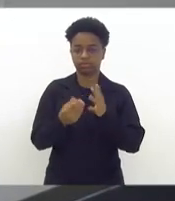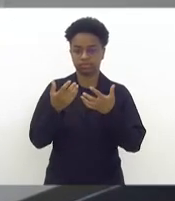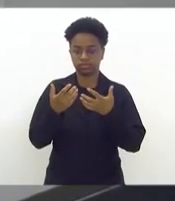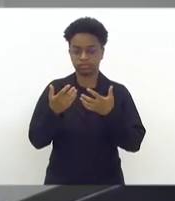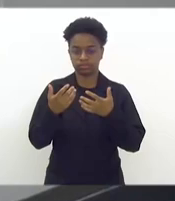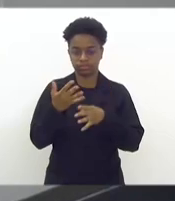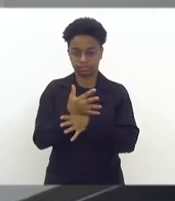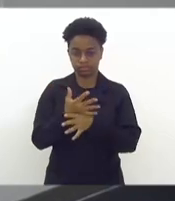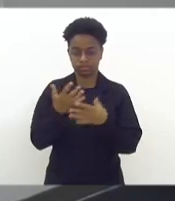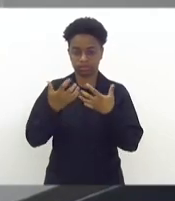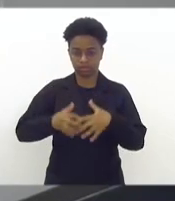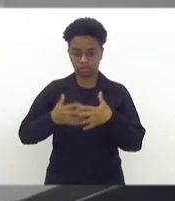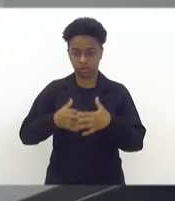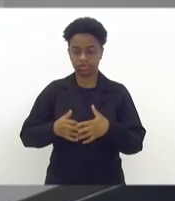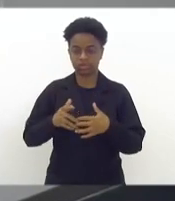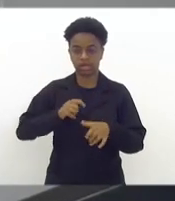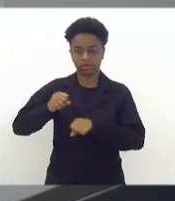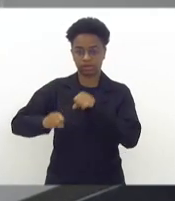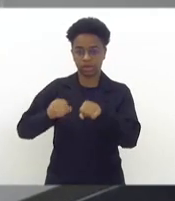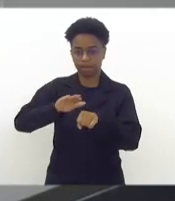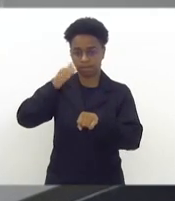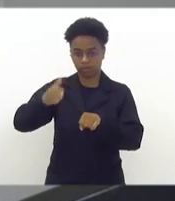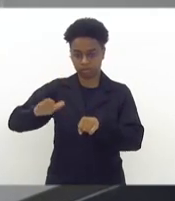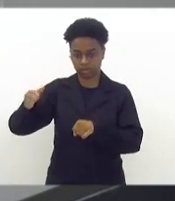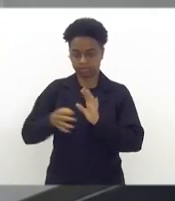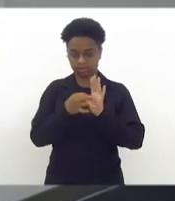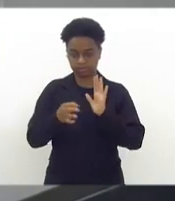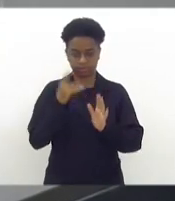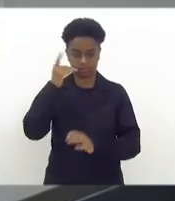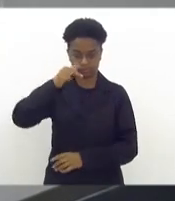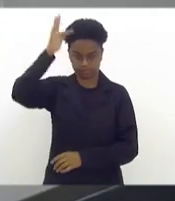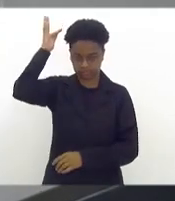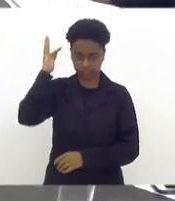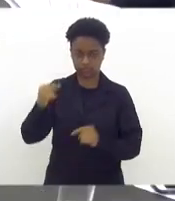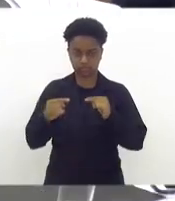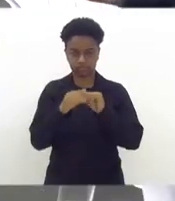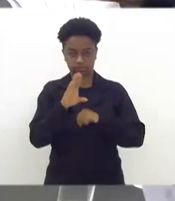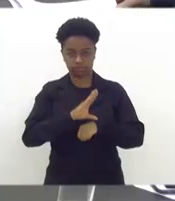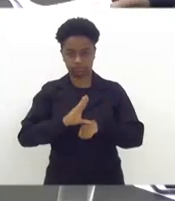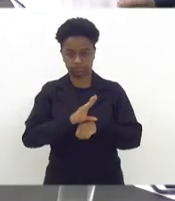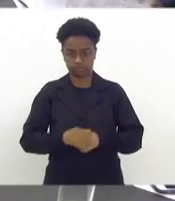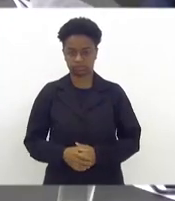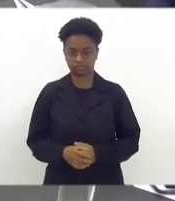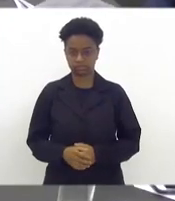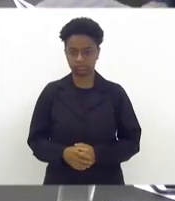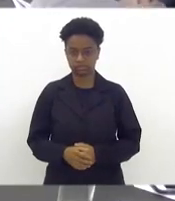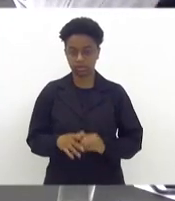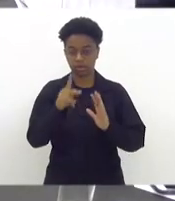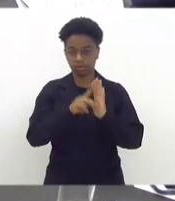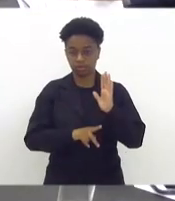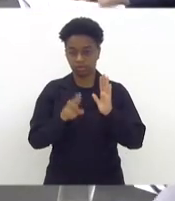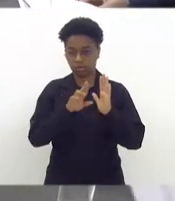do ciclismo de montanha. Para aparecer, deputado Fred Pacheco. Aparecer pela constitucionalidade. Esse projeto chama-se